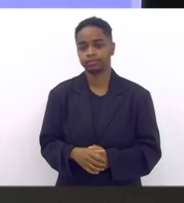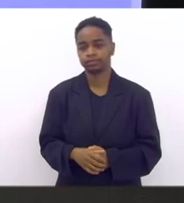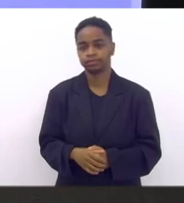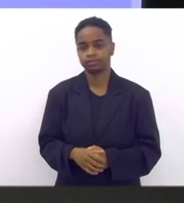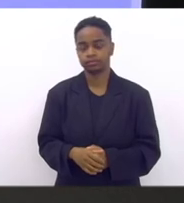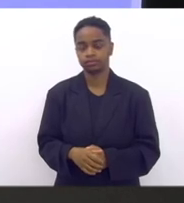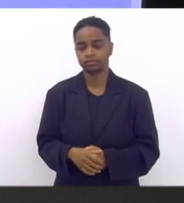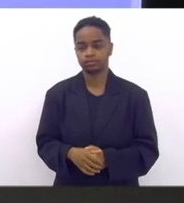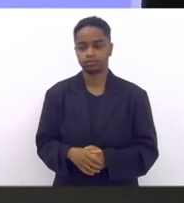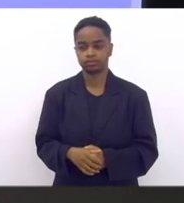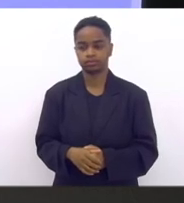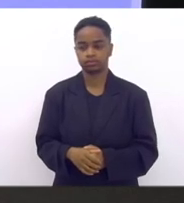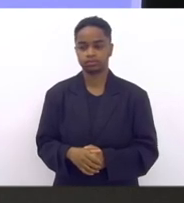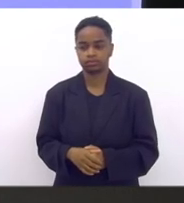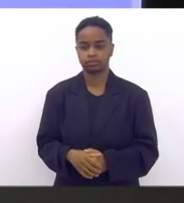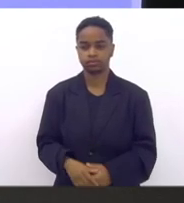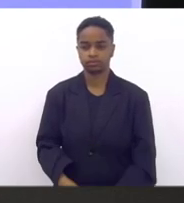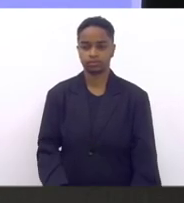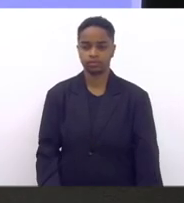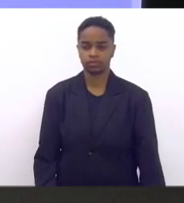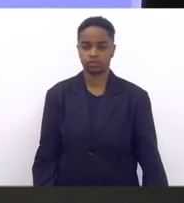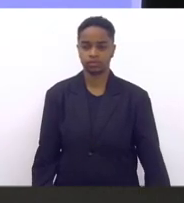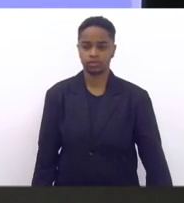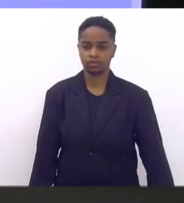Essa é qual